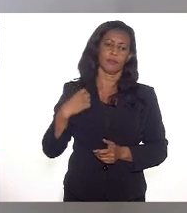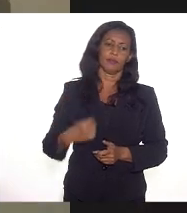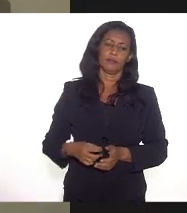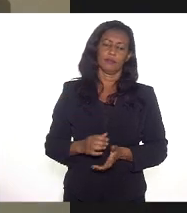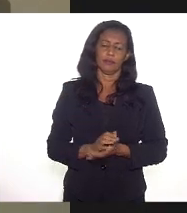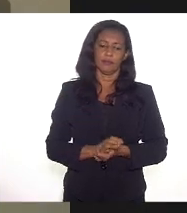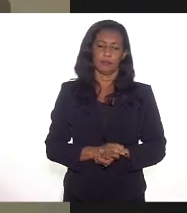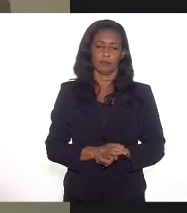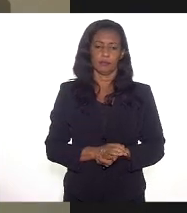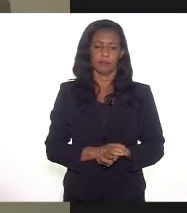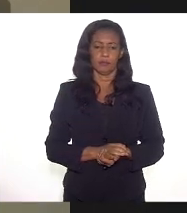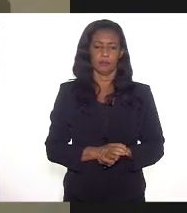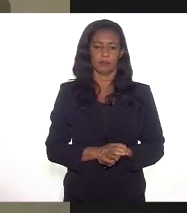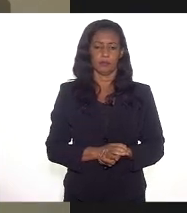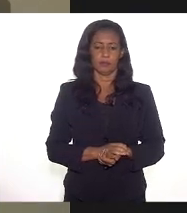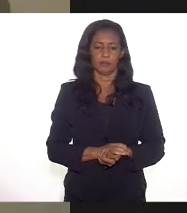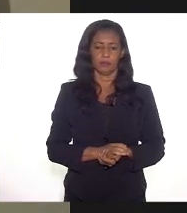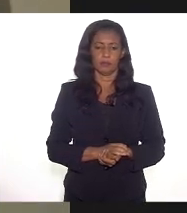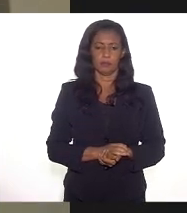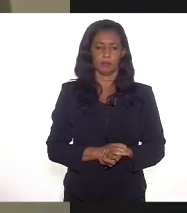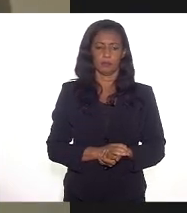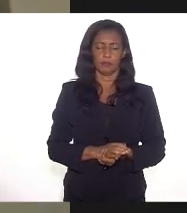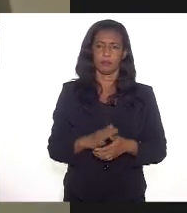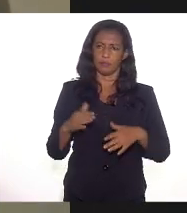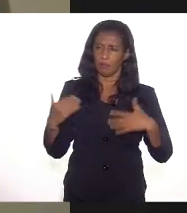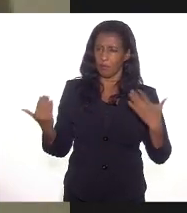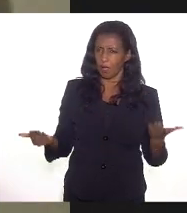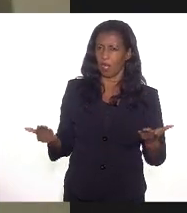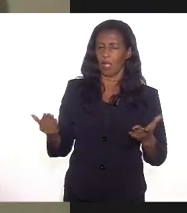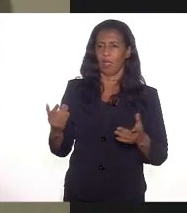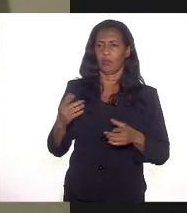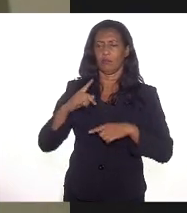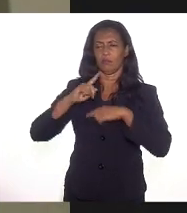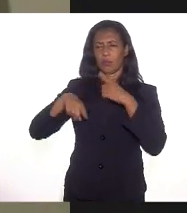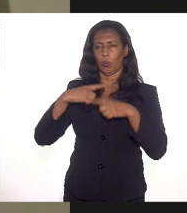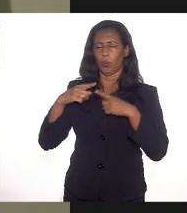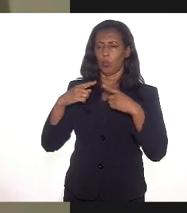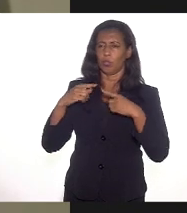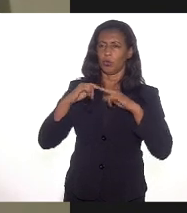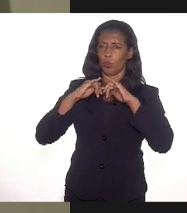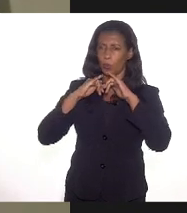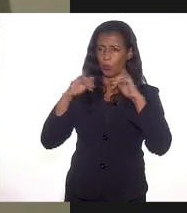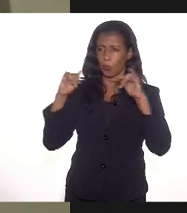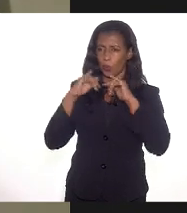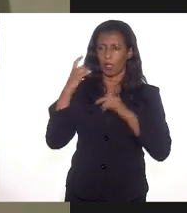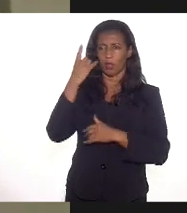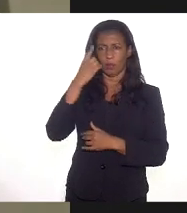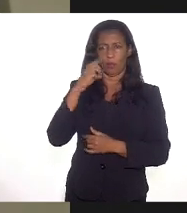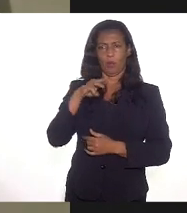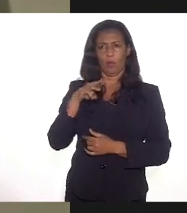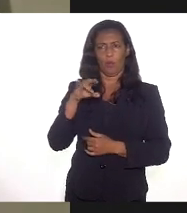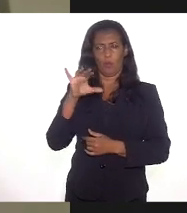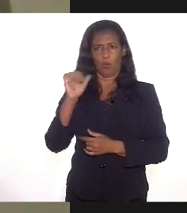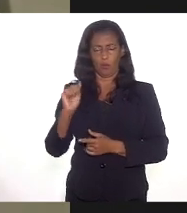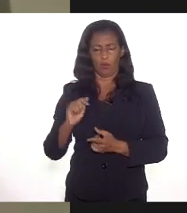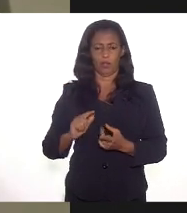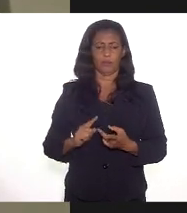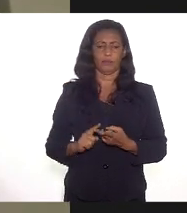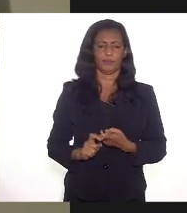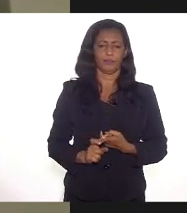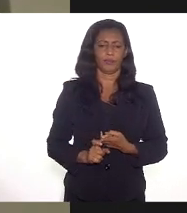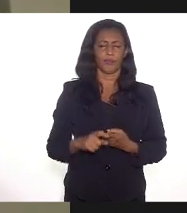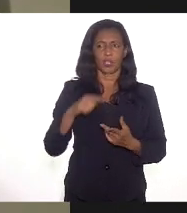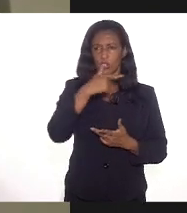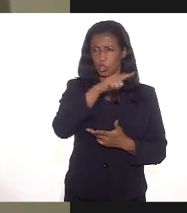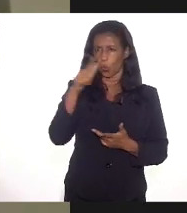tá. E é lógico, nós tivemos o apelo da deputada Mônica e